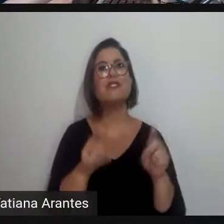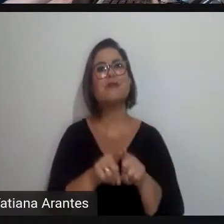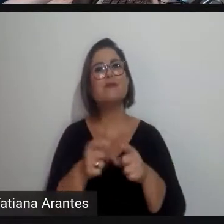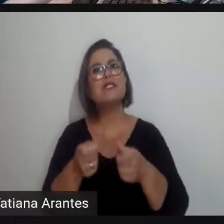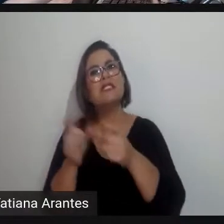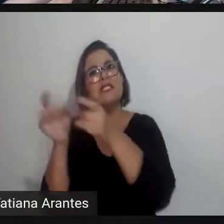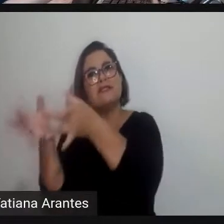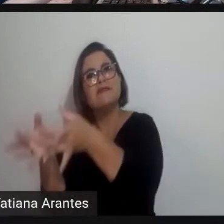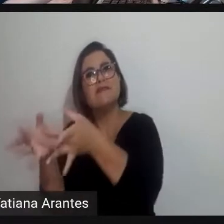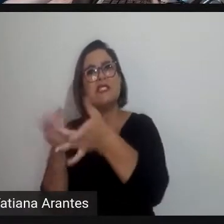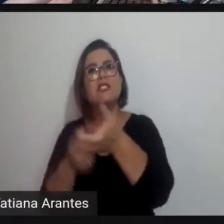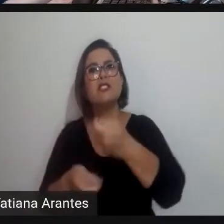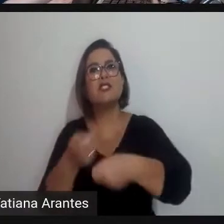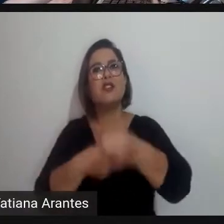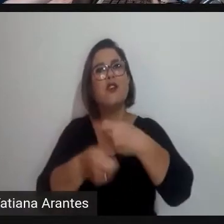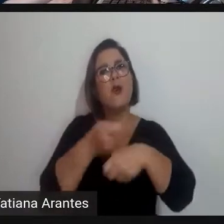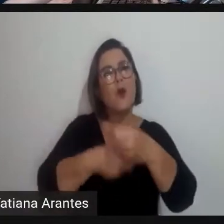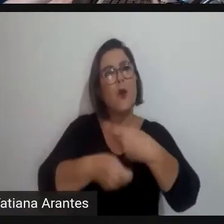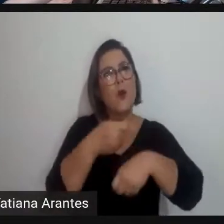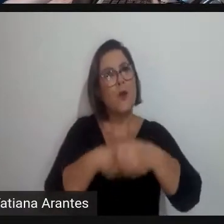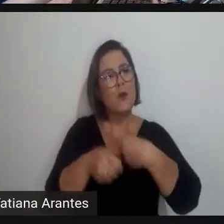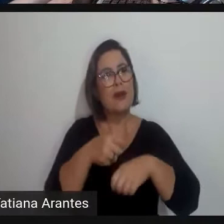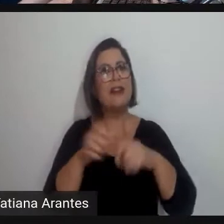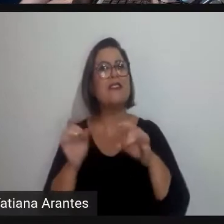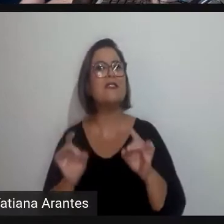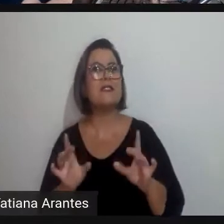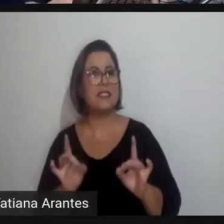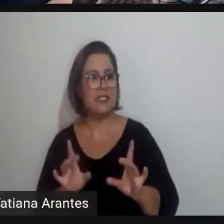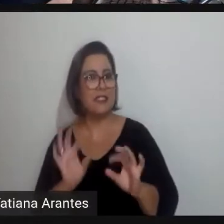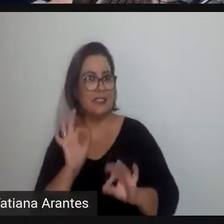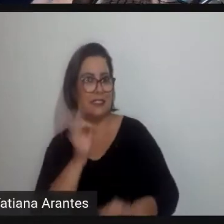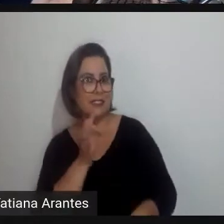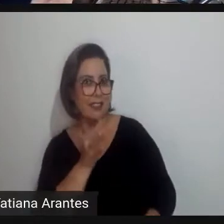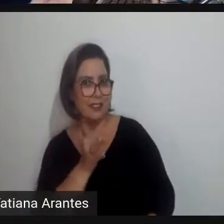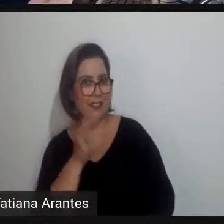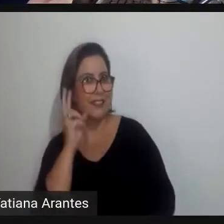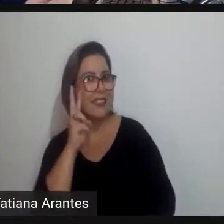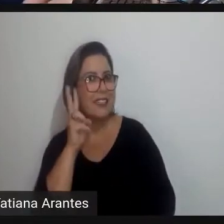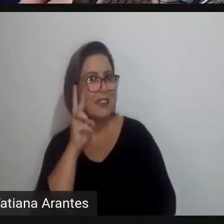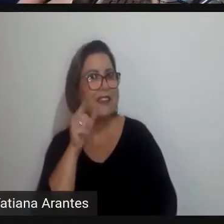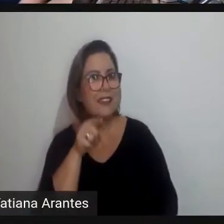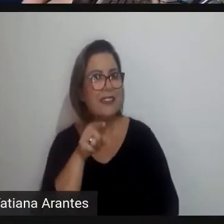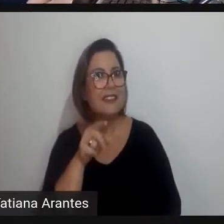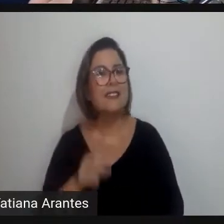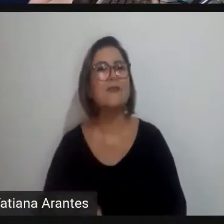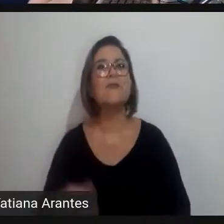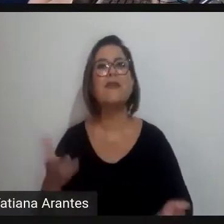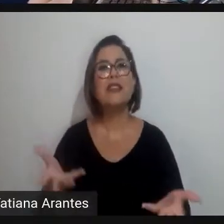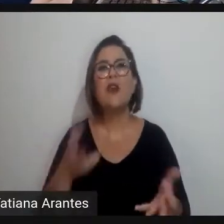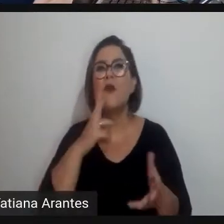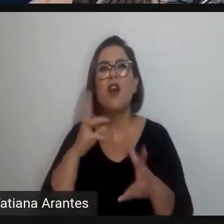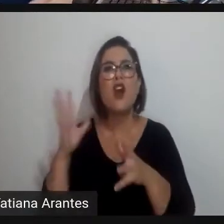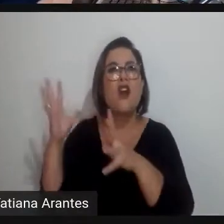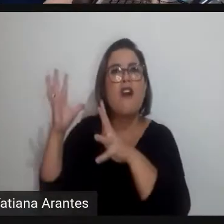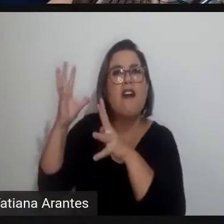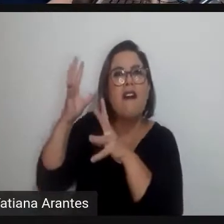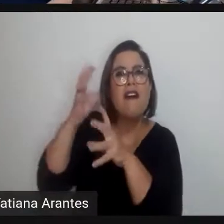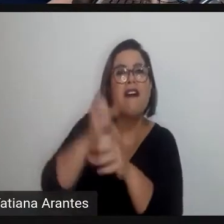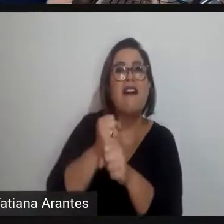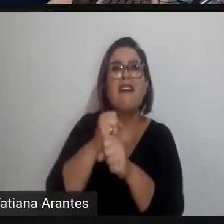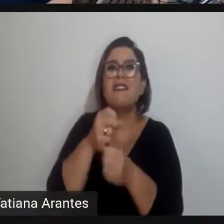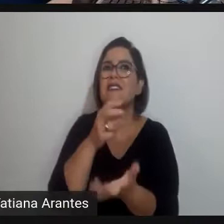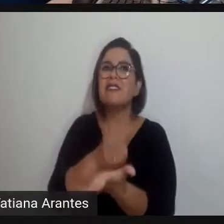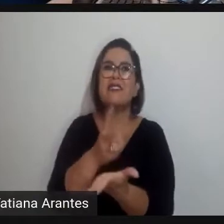que fazia a comercialização. Então, nós voltamos a essa fase de fazer o trabalho